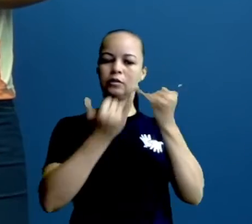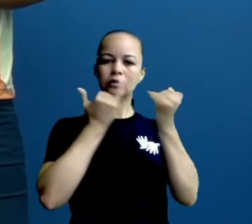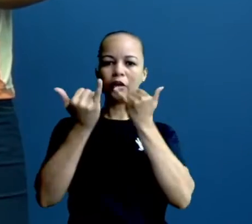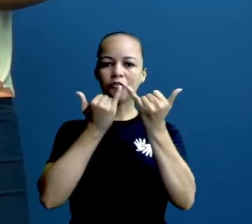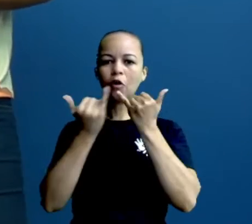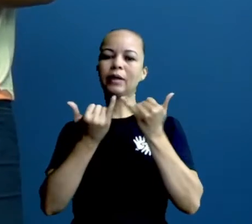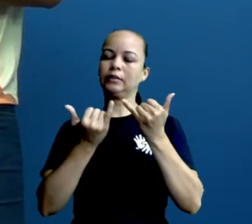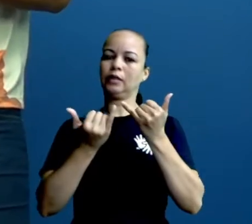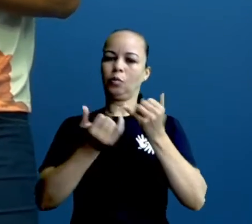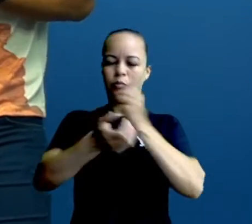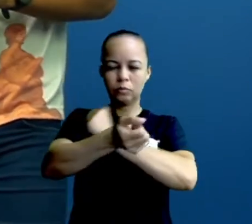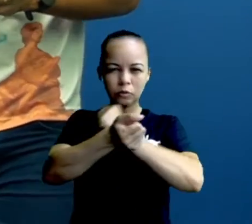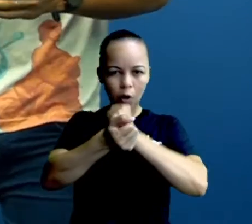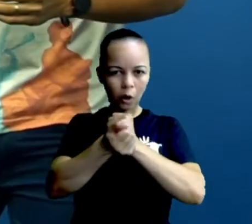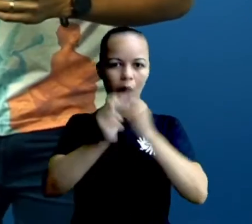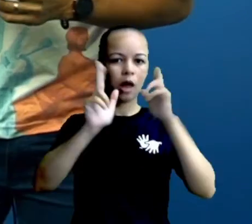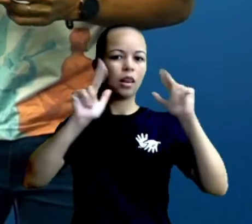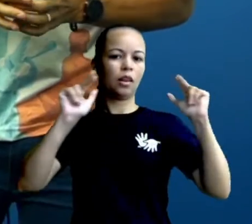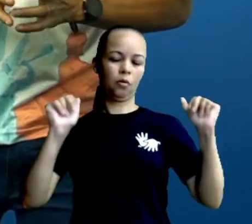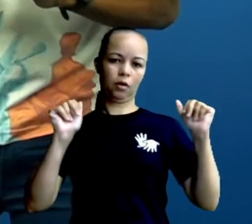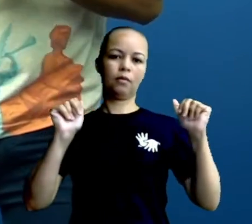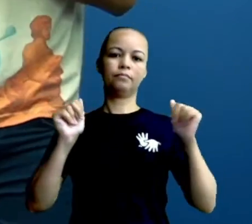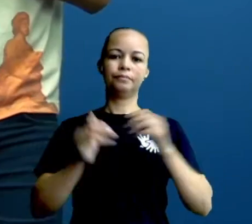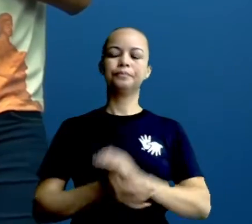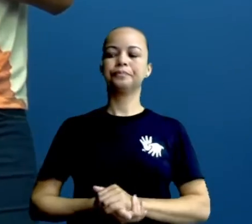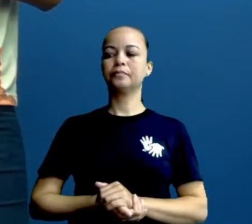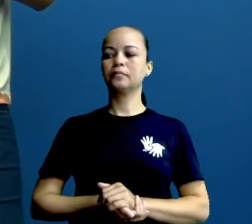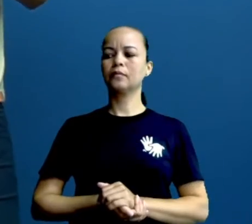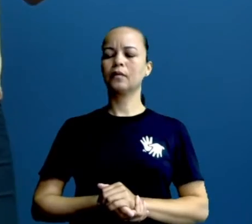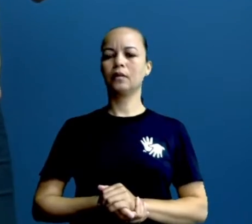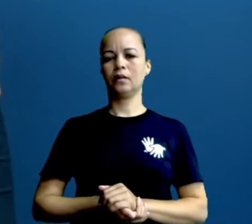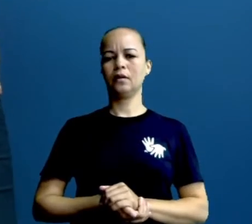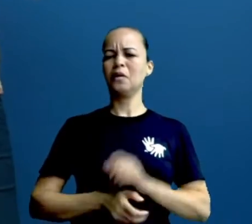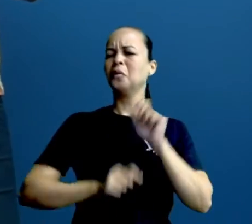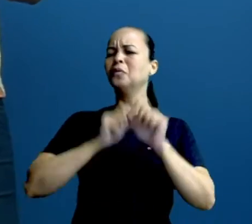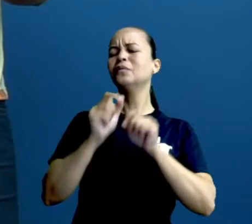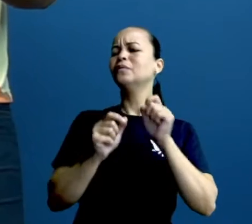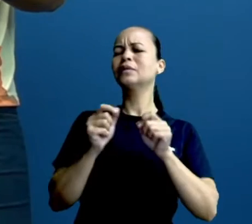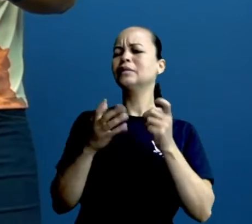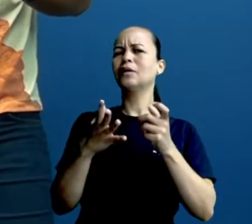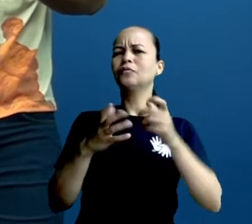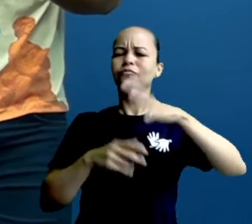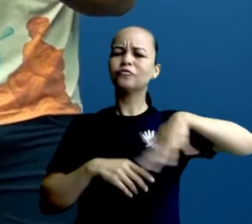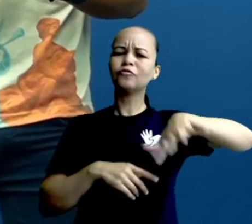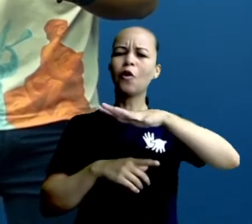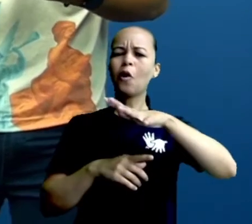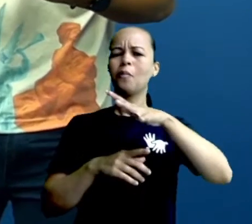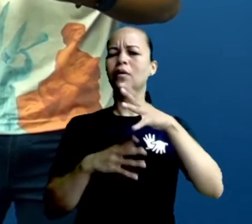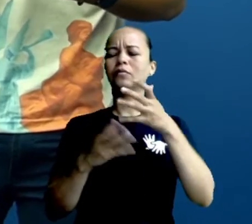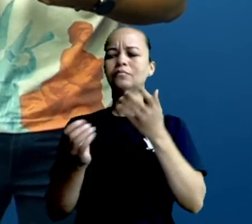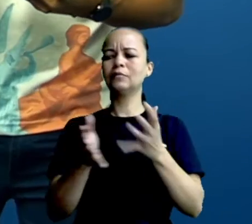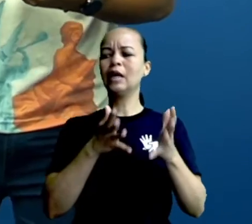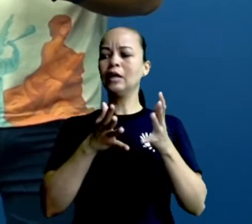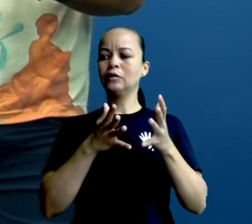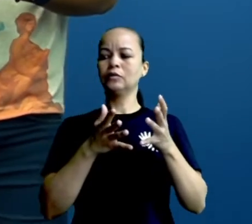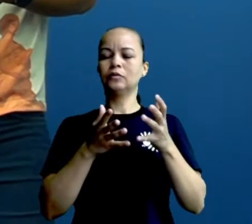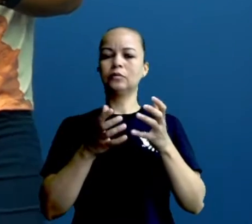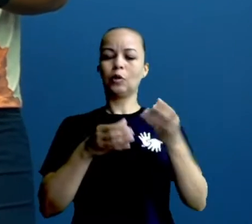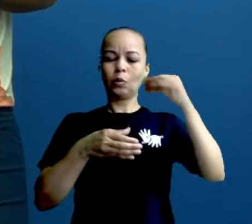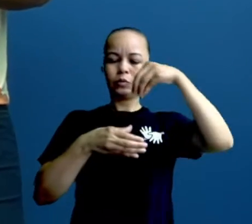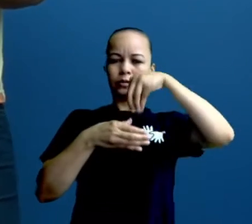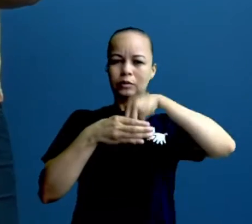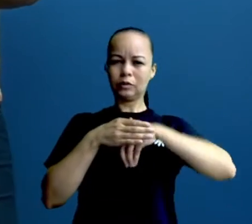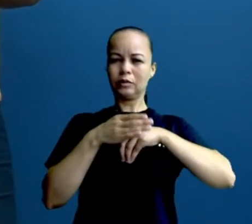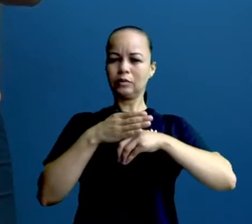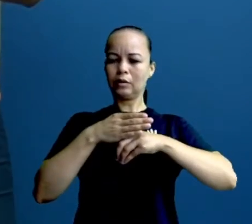tá certo? Vamos lá. O que são? De uma forma geral, são substâncias que, quando